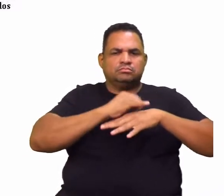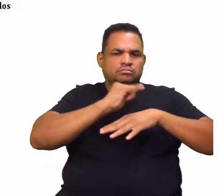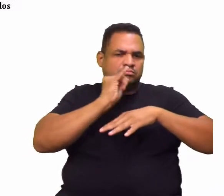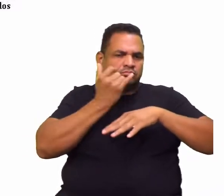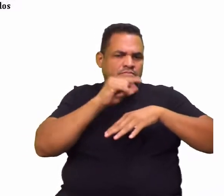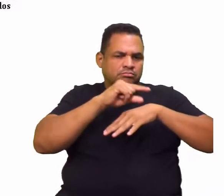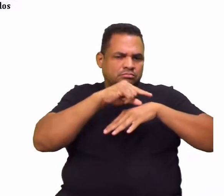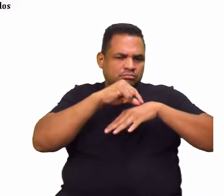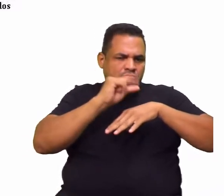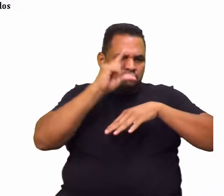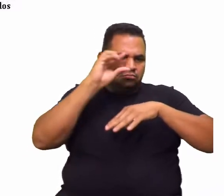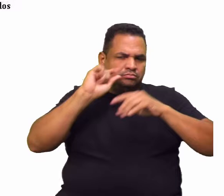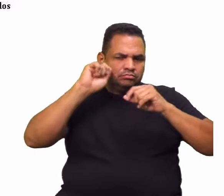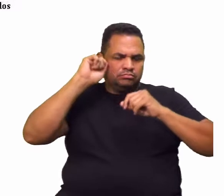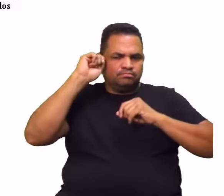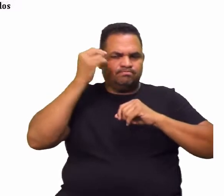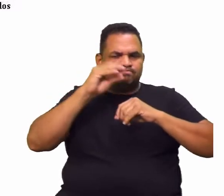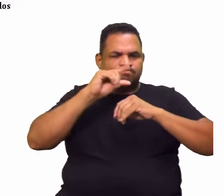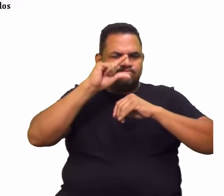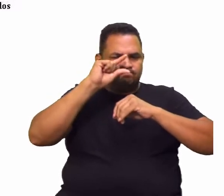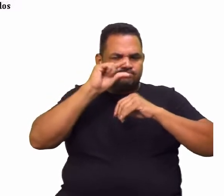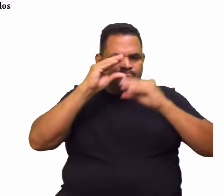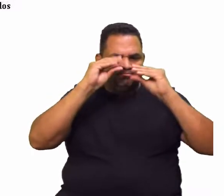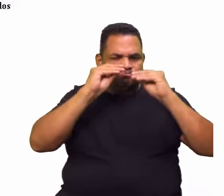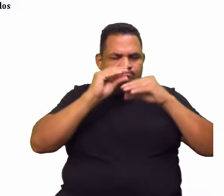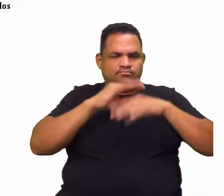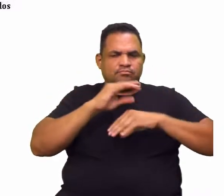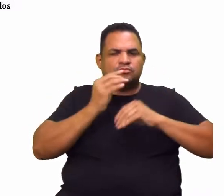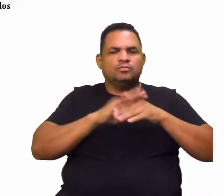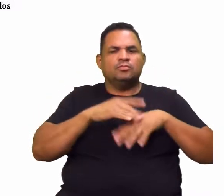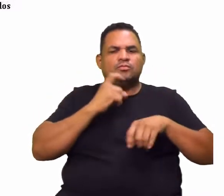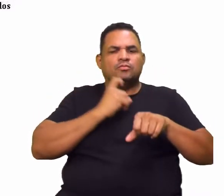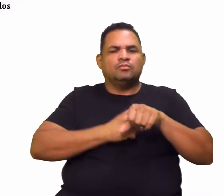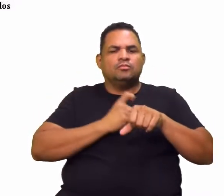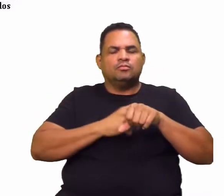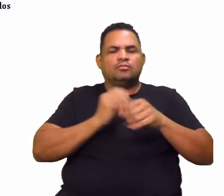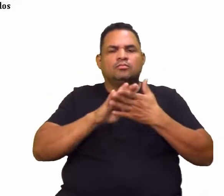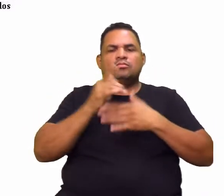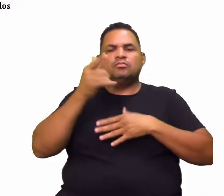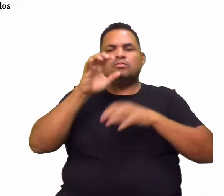bem escura e durinha, tá? É uma outra estrutura,